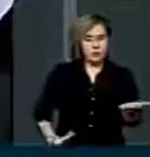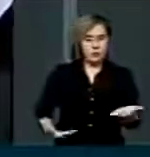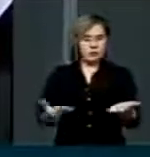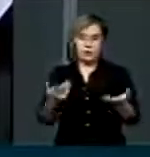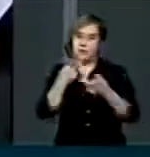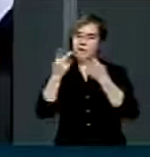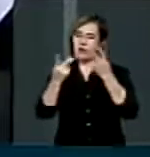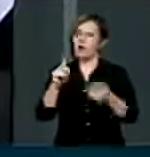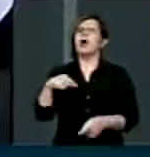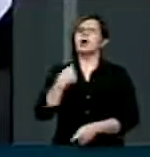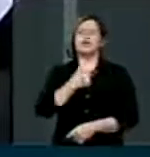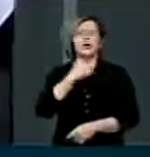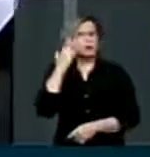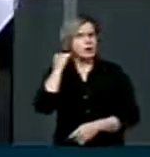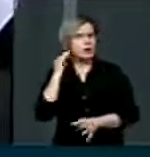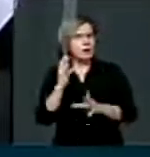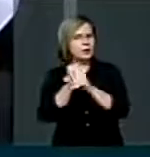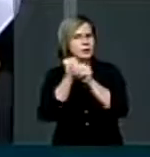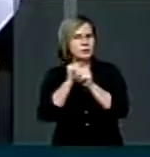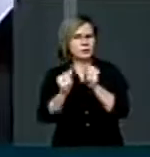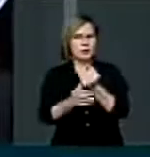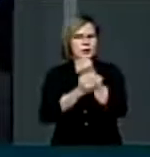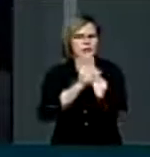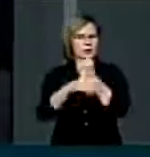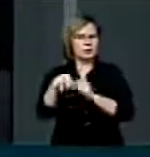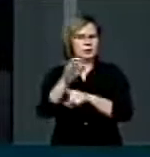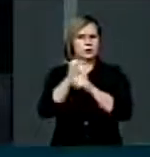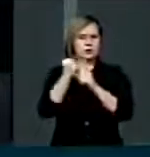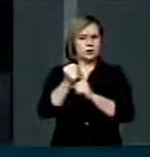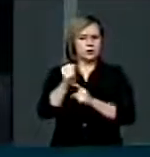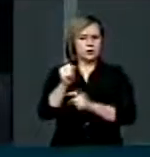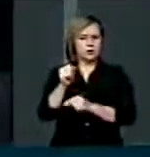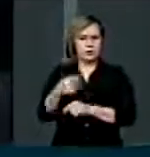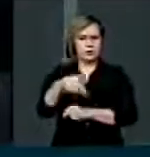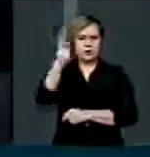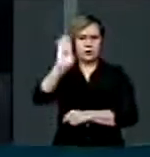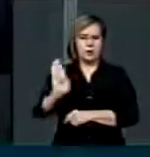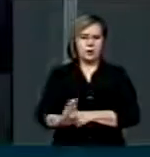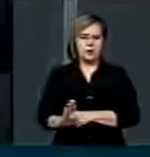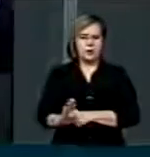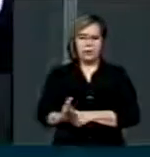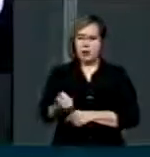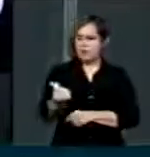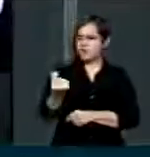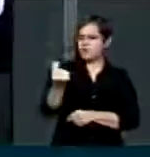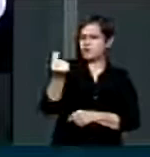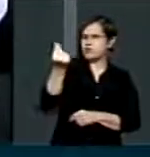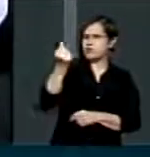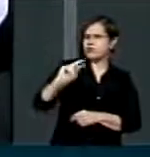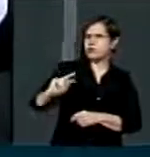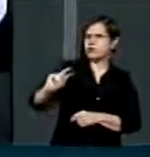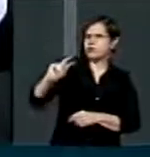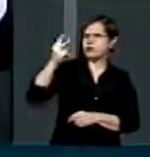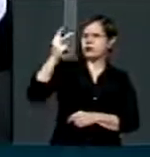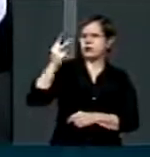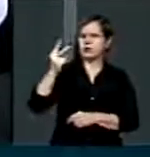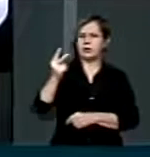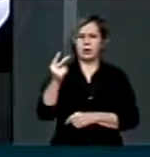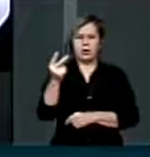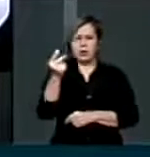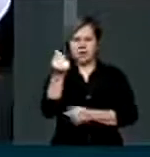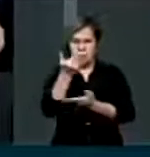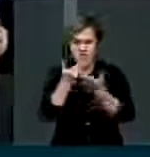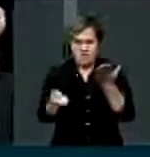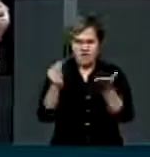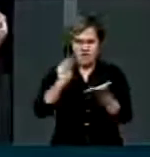nós sabemos que o orçamento da Seguridade Social no Brasil é superavitário, não é